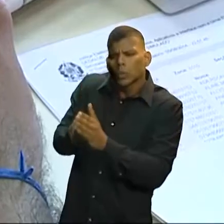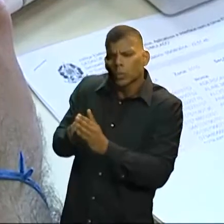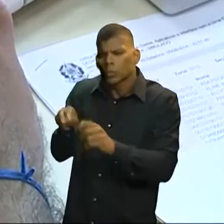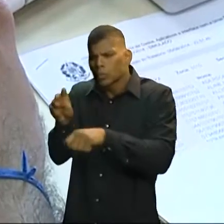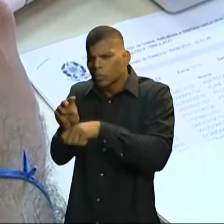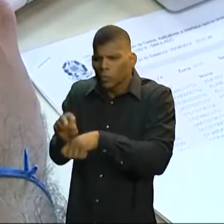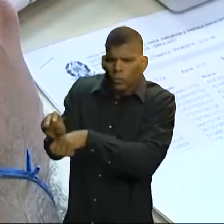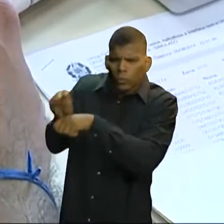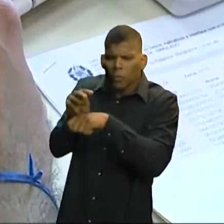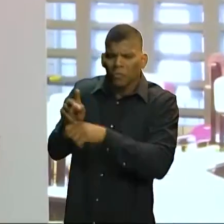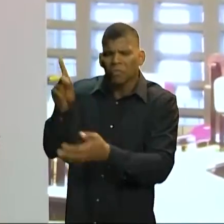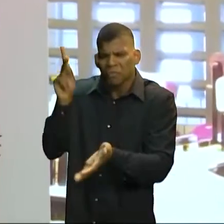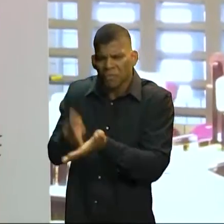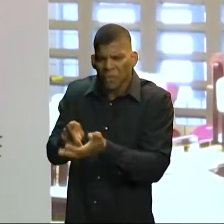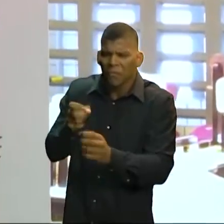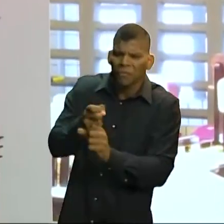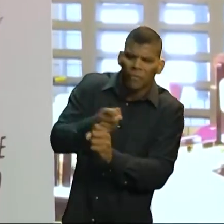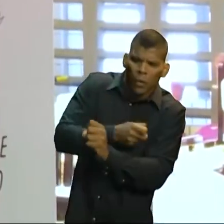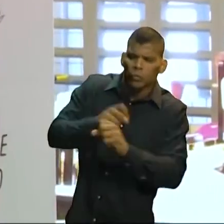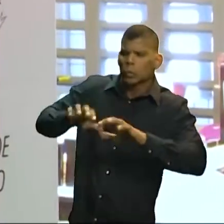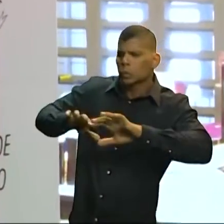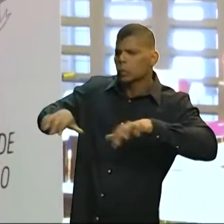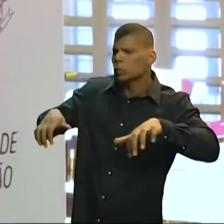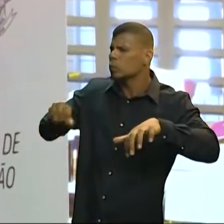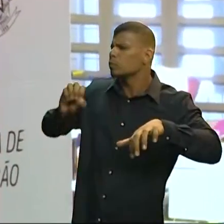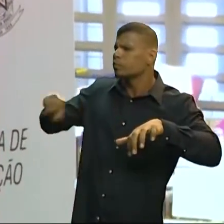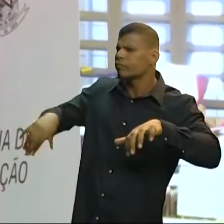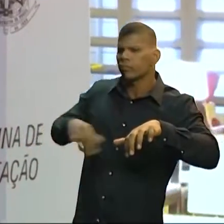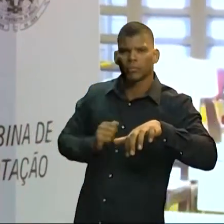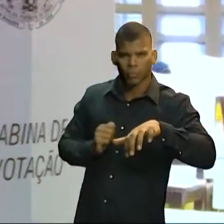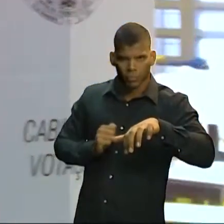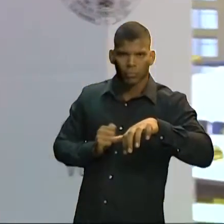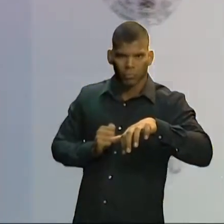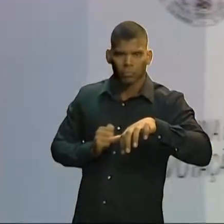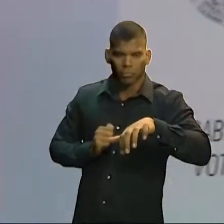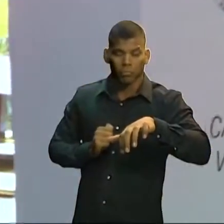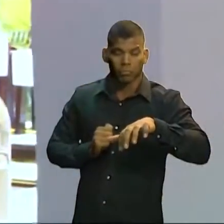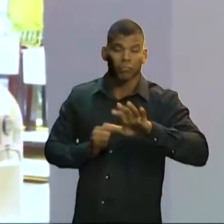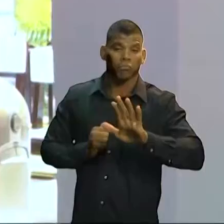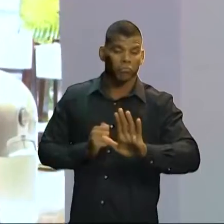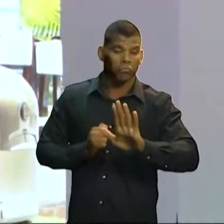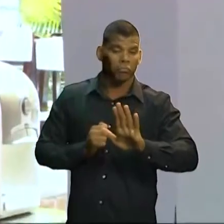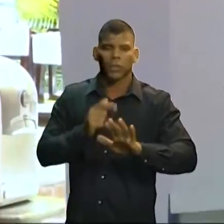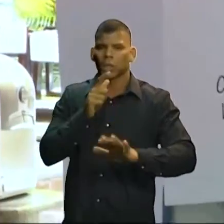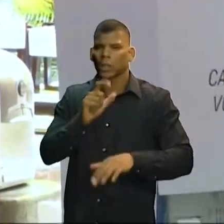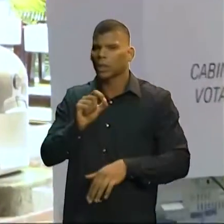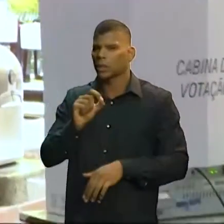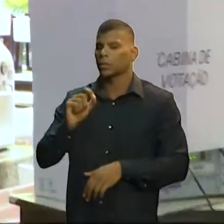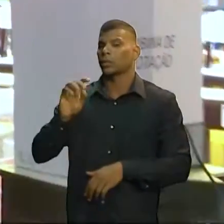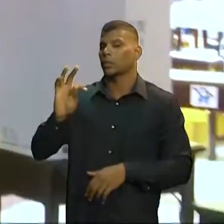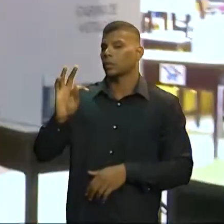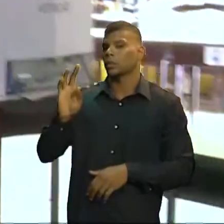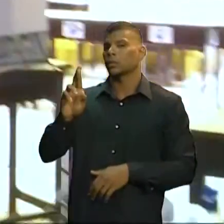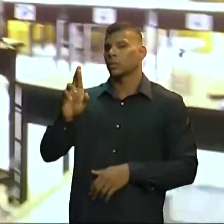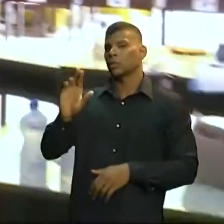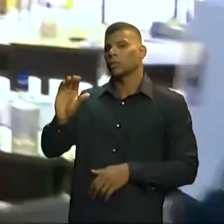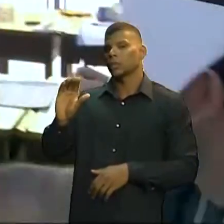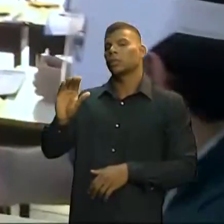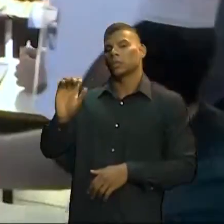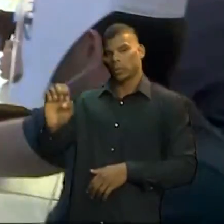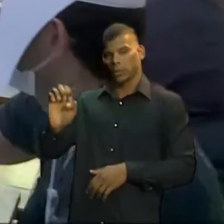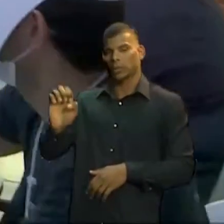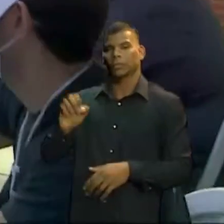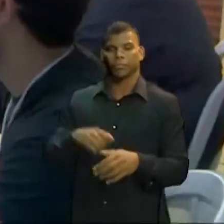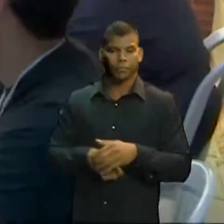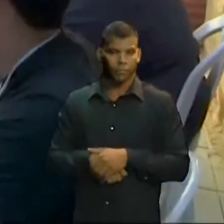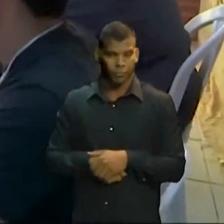separar o que é legal daquilo que atrapalha o processo democrático. Para as próximas eleições, a esperança é de